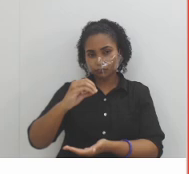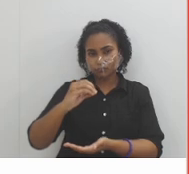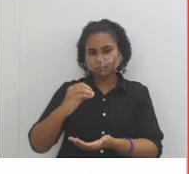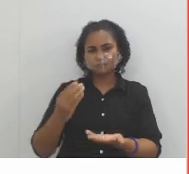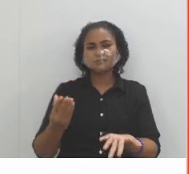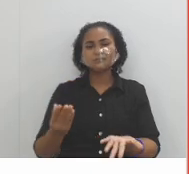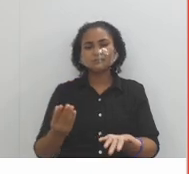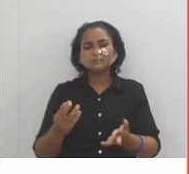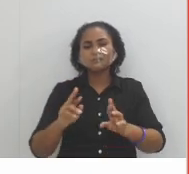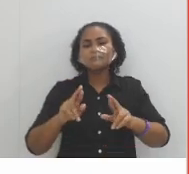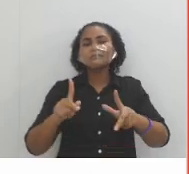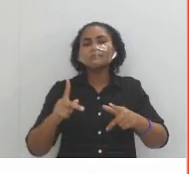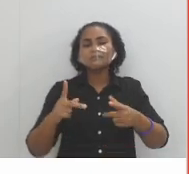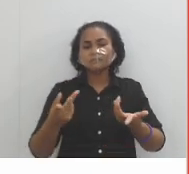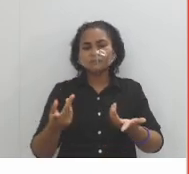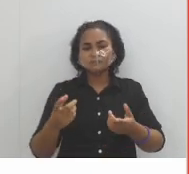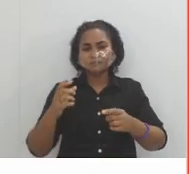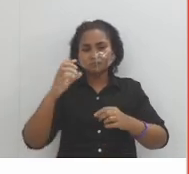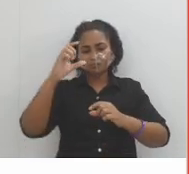E aí?